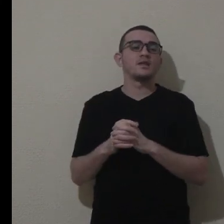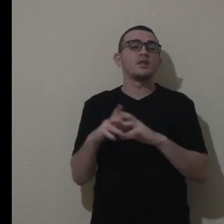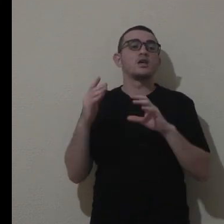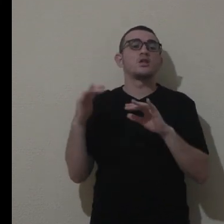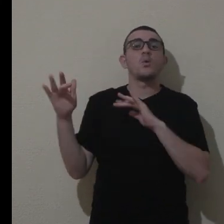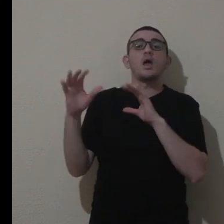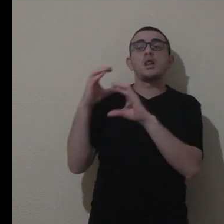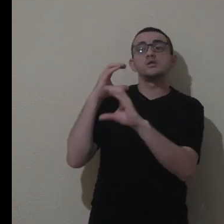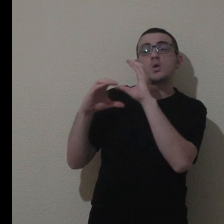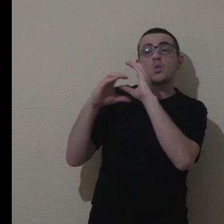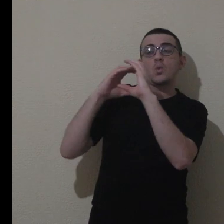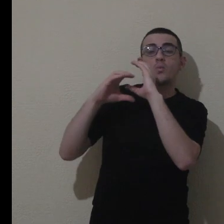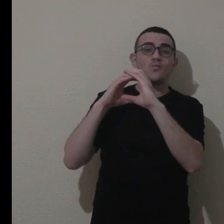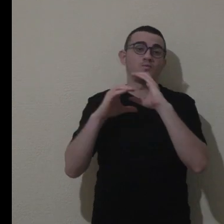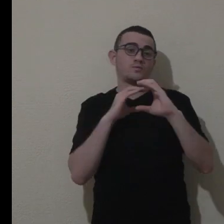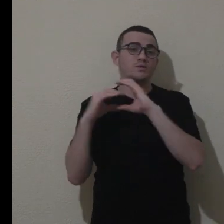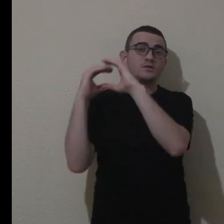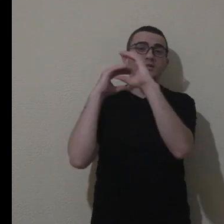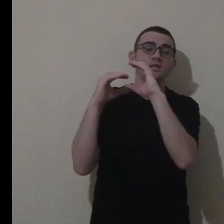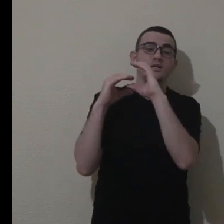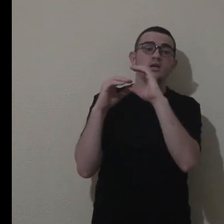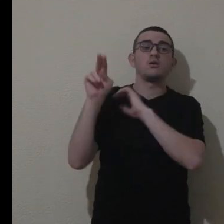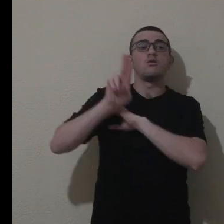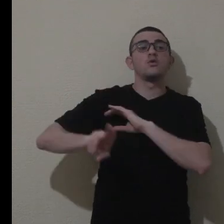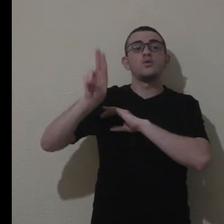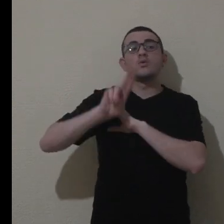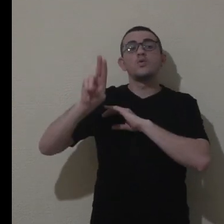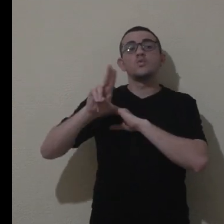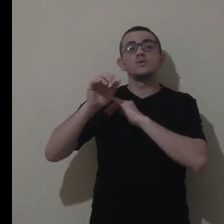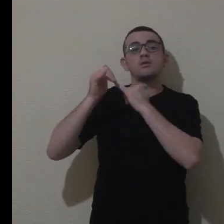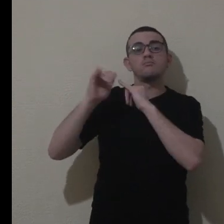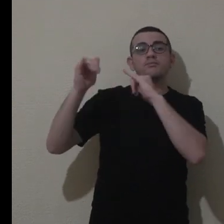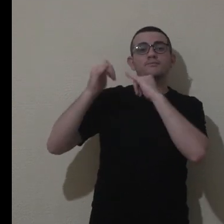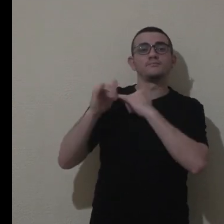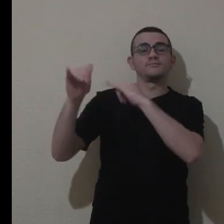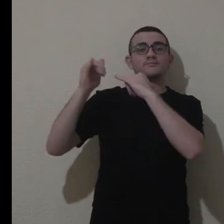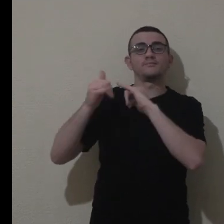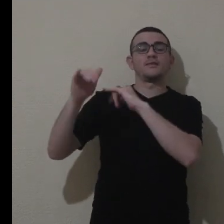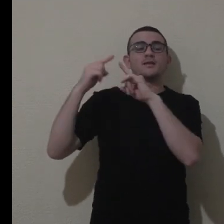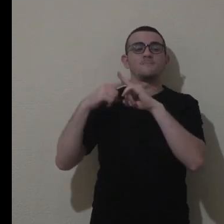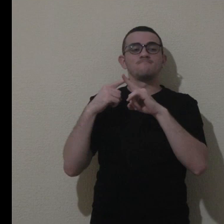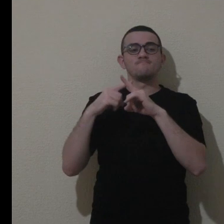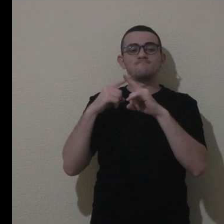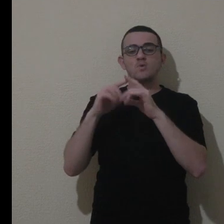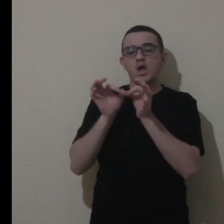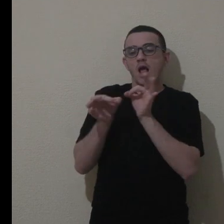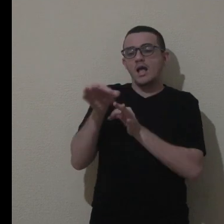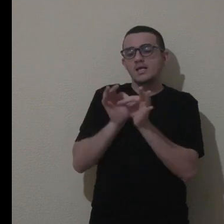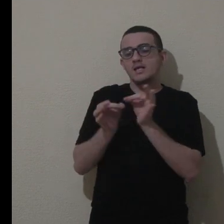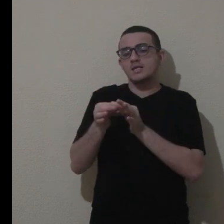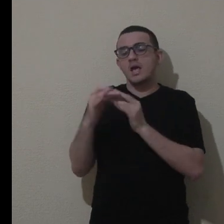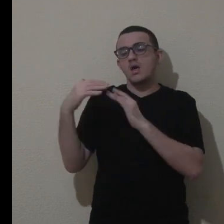elas comunicam umas com as outras através de impulsos elétricos, porque essas células,